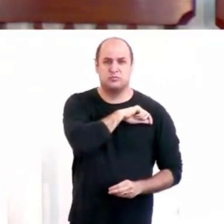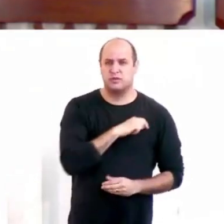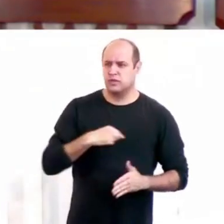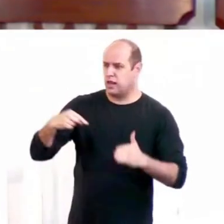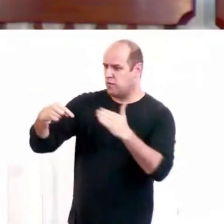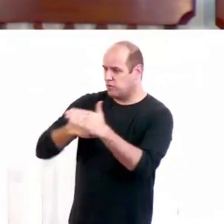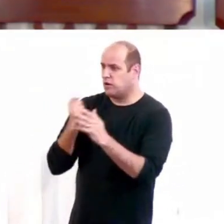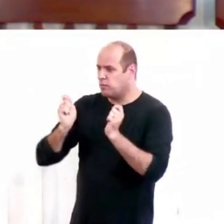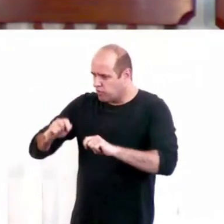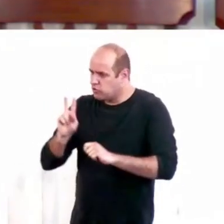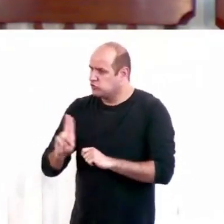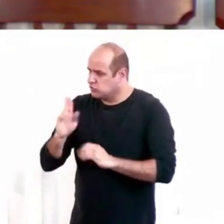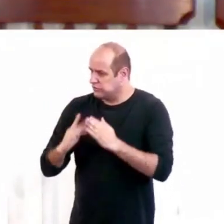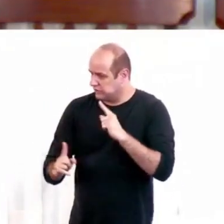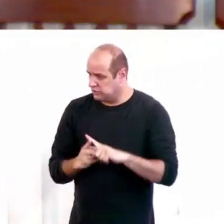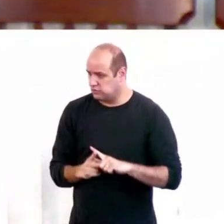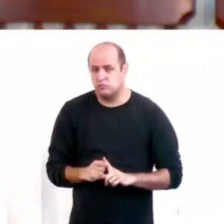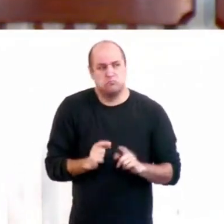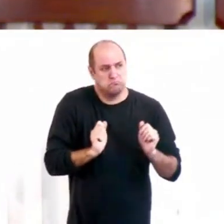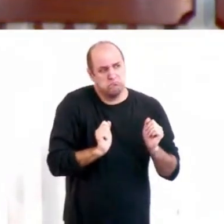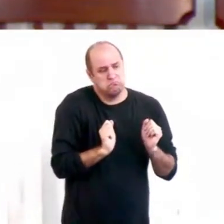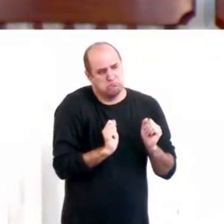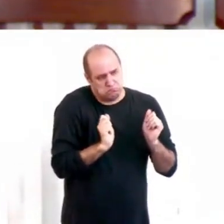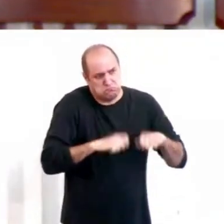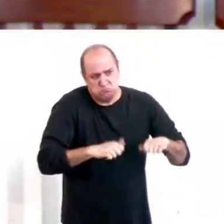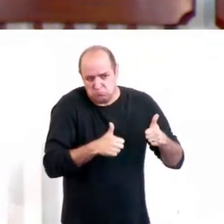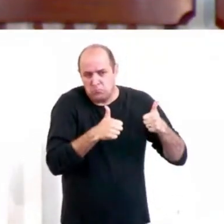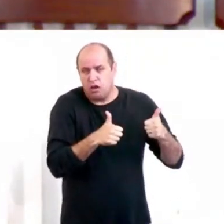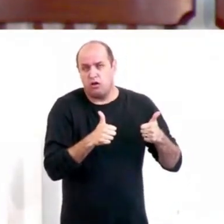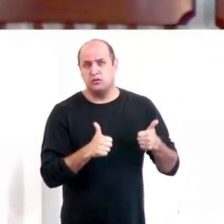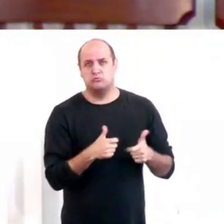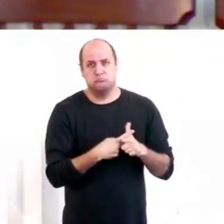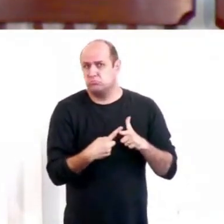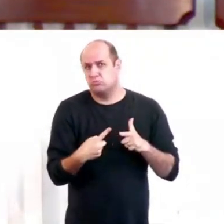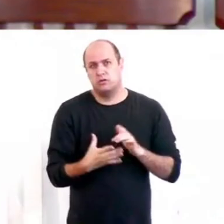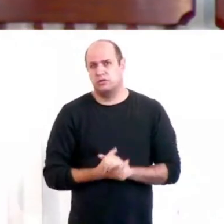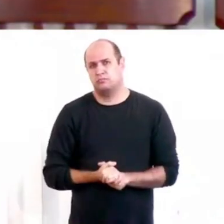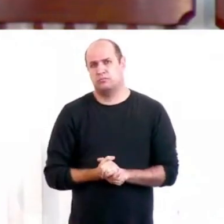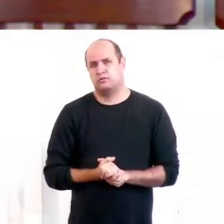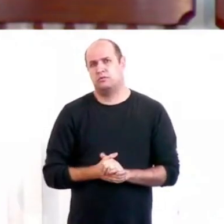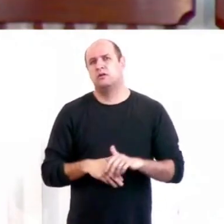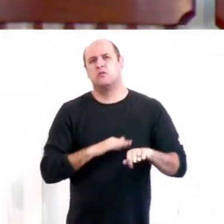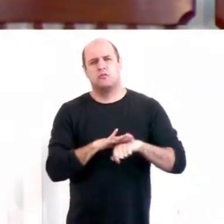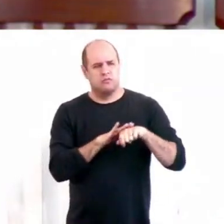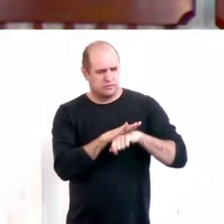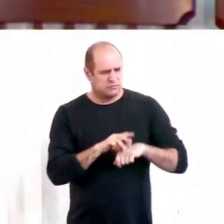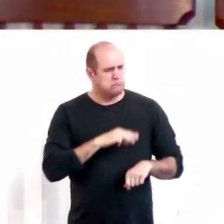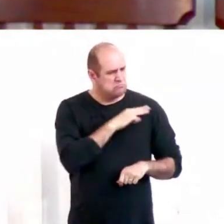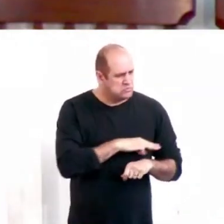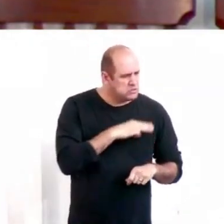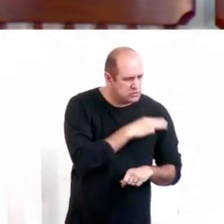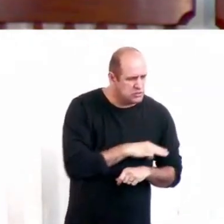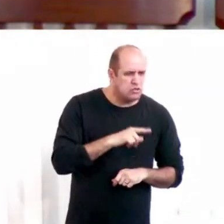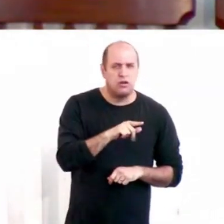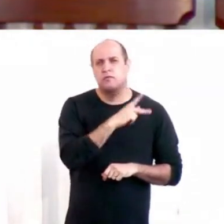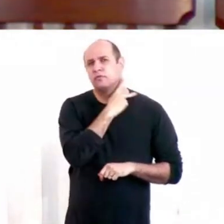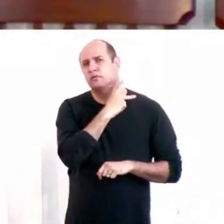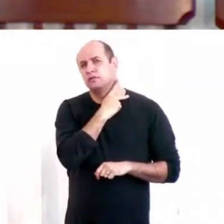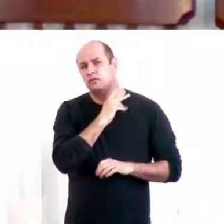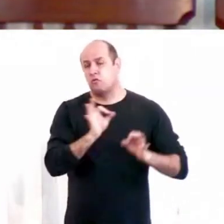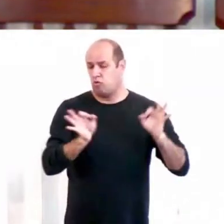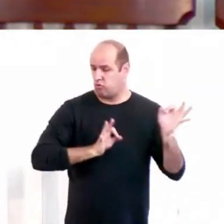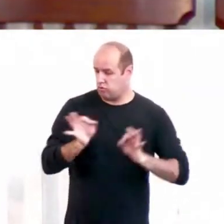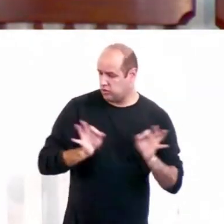uma reunião nossa da liderança? Falei, perfeitamente. Falei com um outro missionário presbiteriano que está ali,